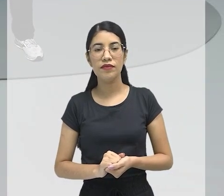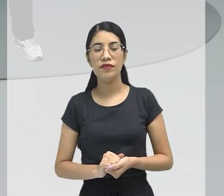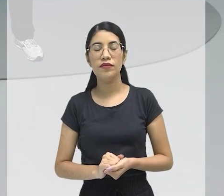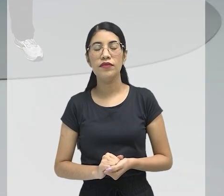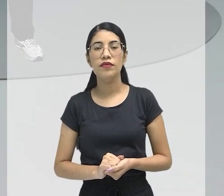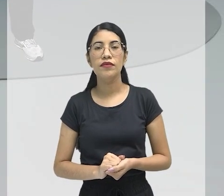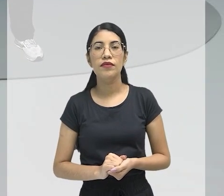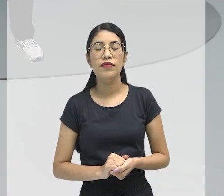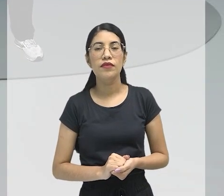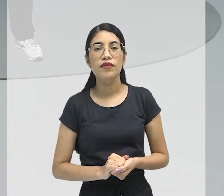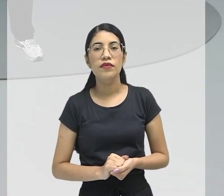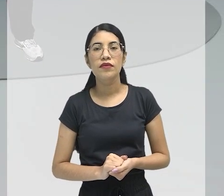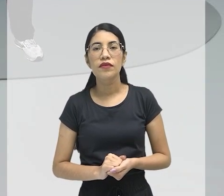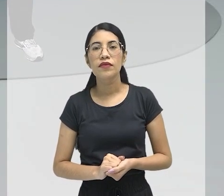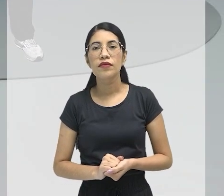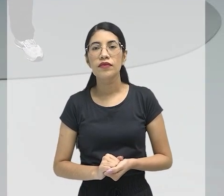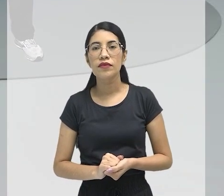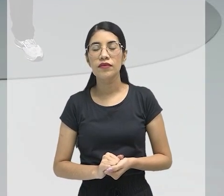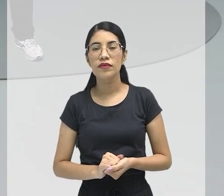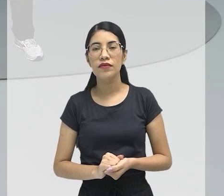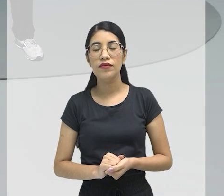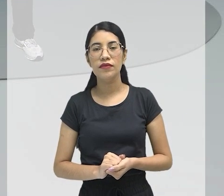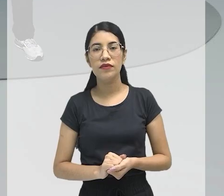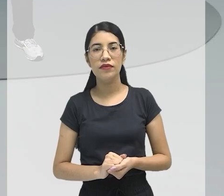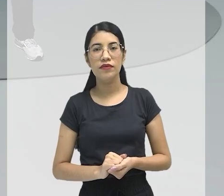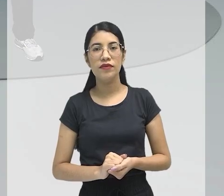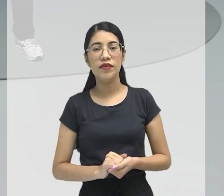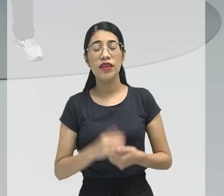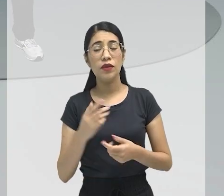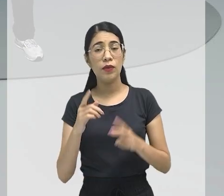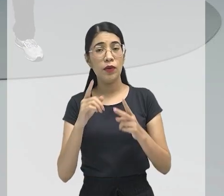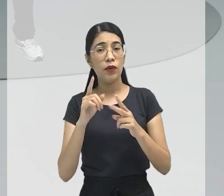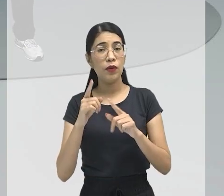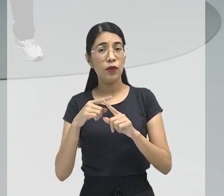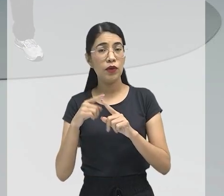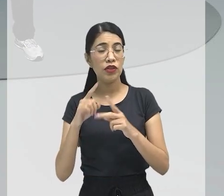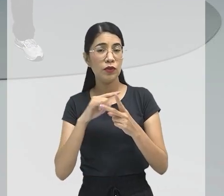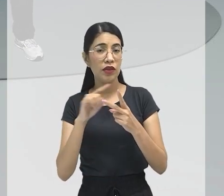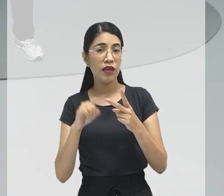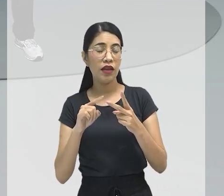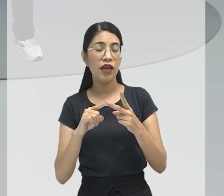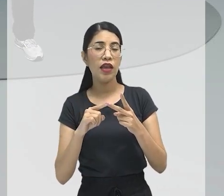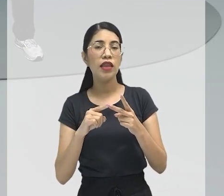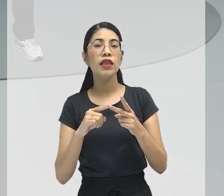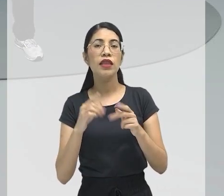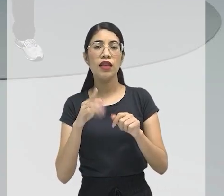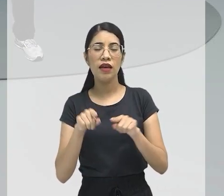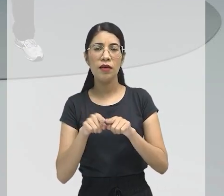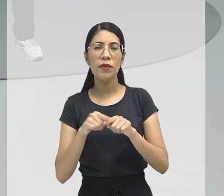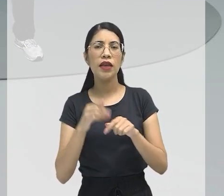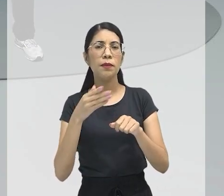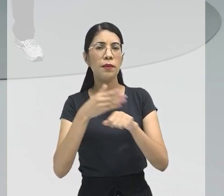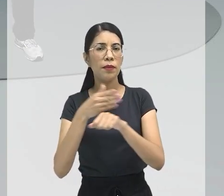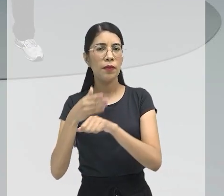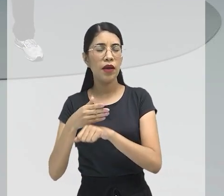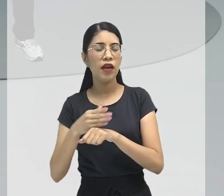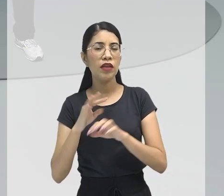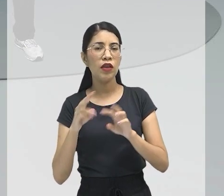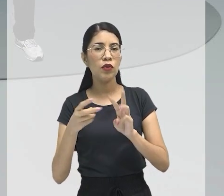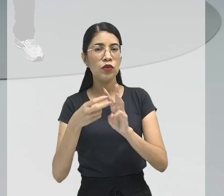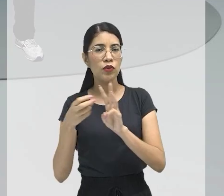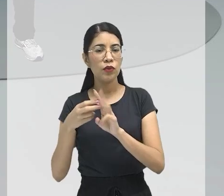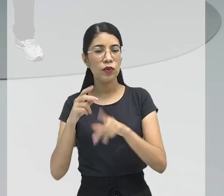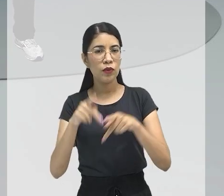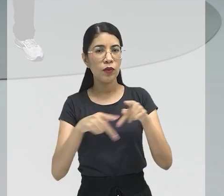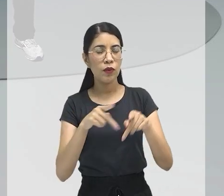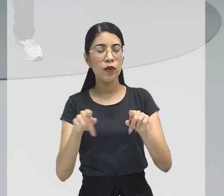Então, gente, ó, o Aipenkuit, né, presente em vários povos indígenas, entre eles,